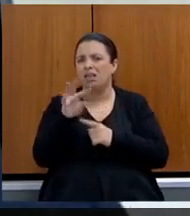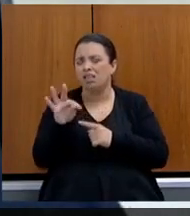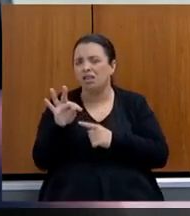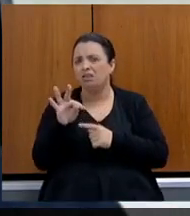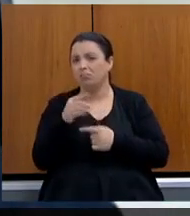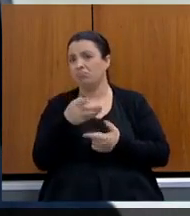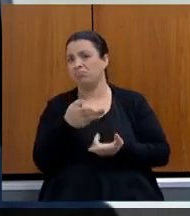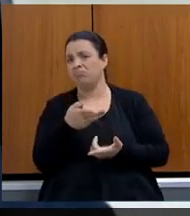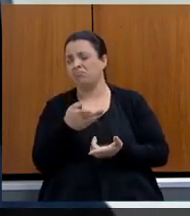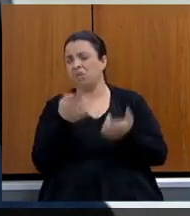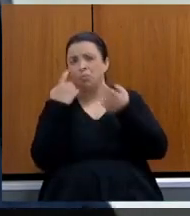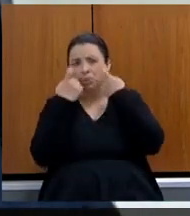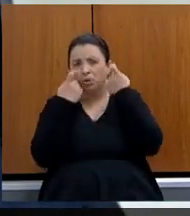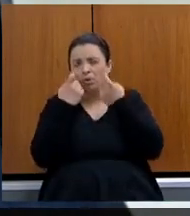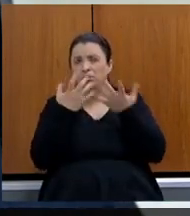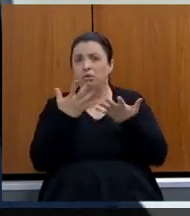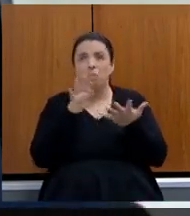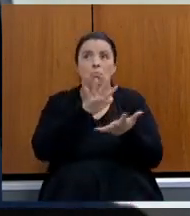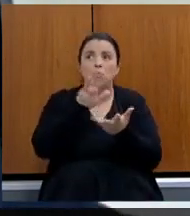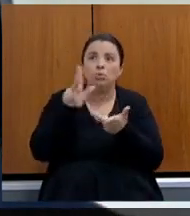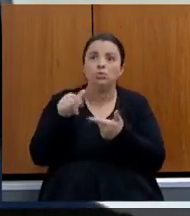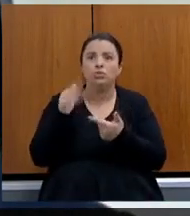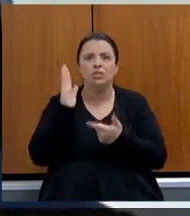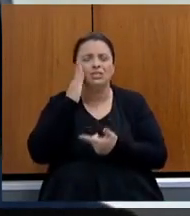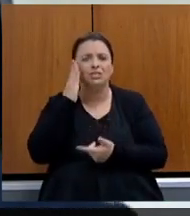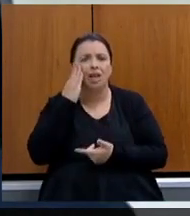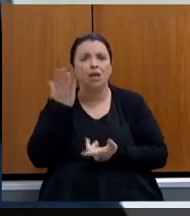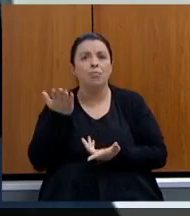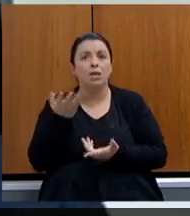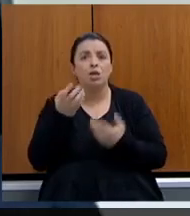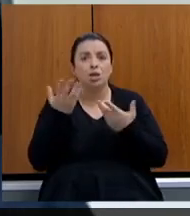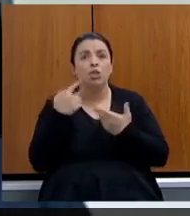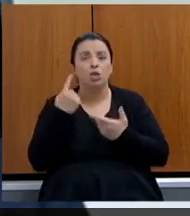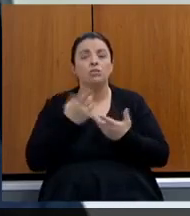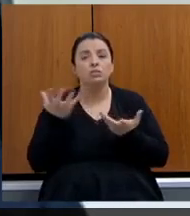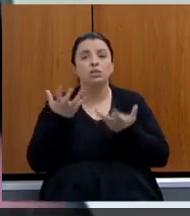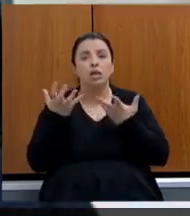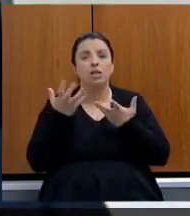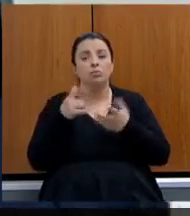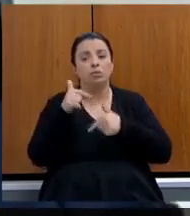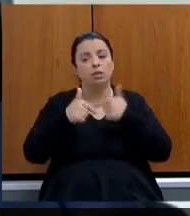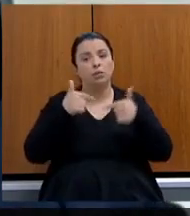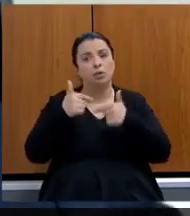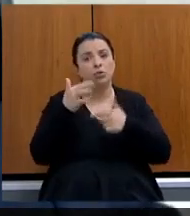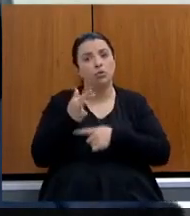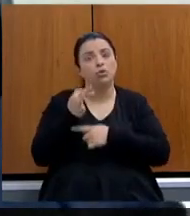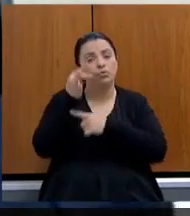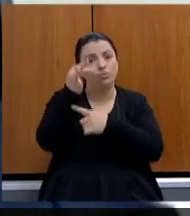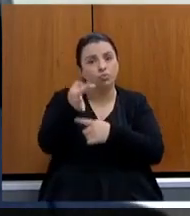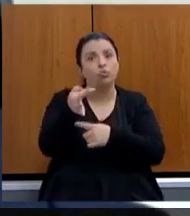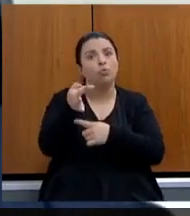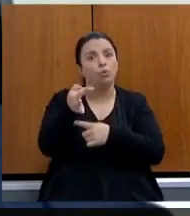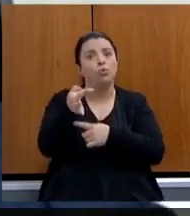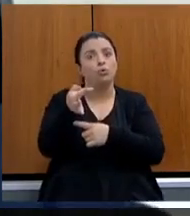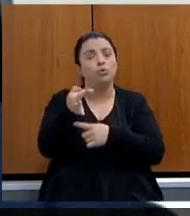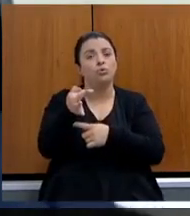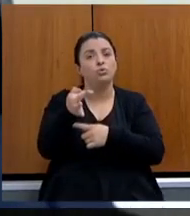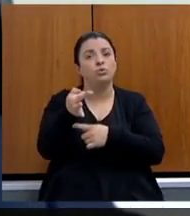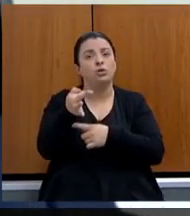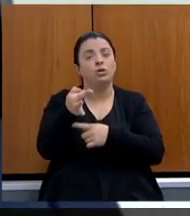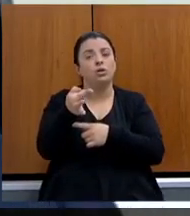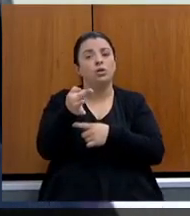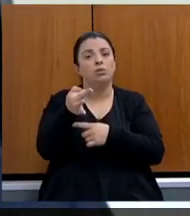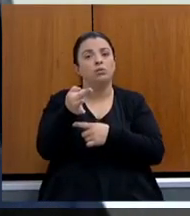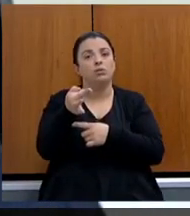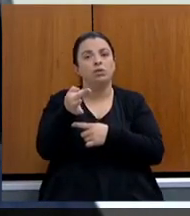à a tentar transformar os trabalhadores no futuro né tá tem trabalhadores Peugeot